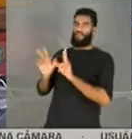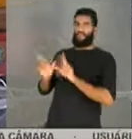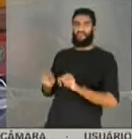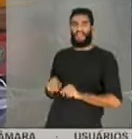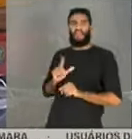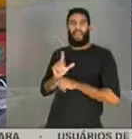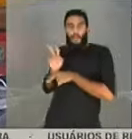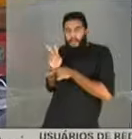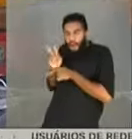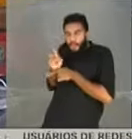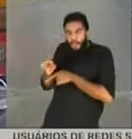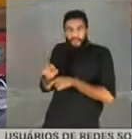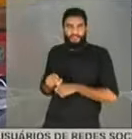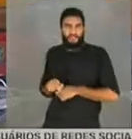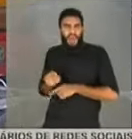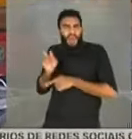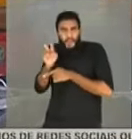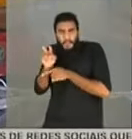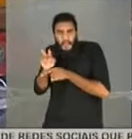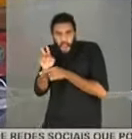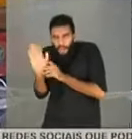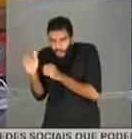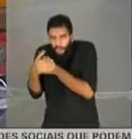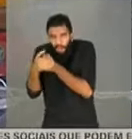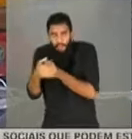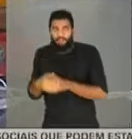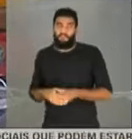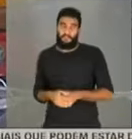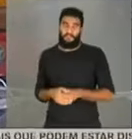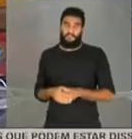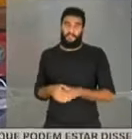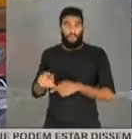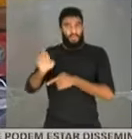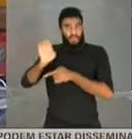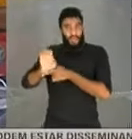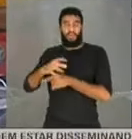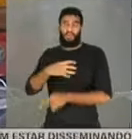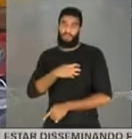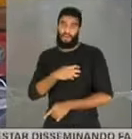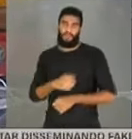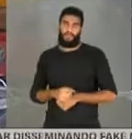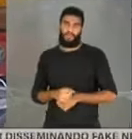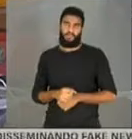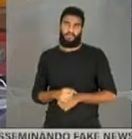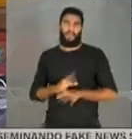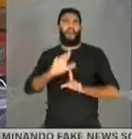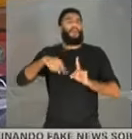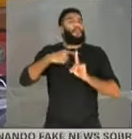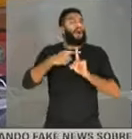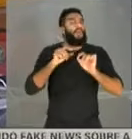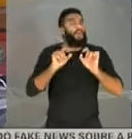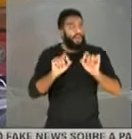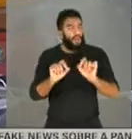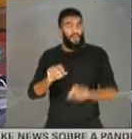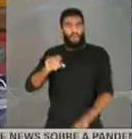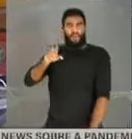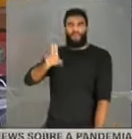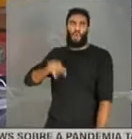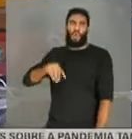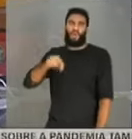Blindagem, proteção absoluta ao Estado da Bahia. Além disso, jamais foi